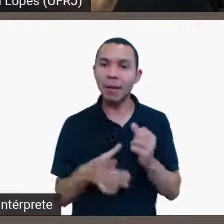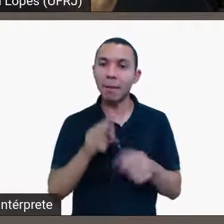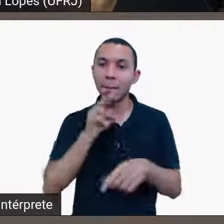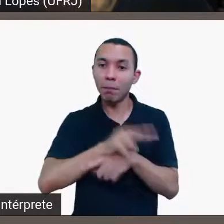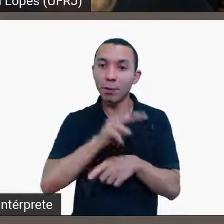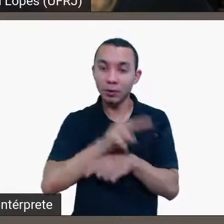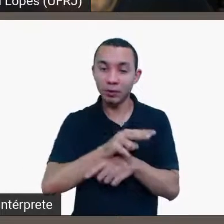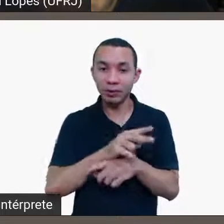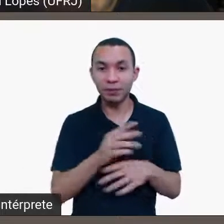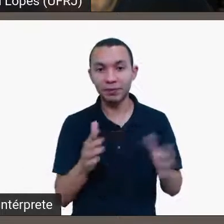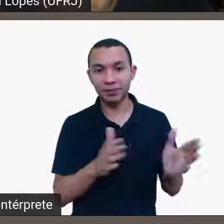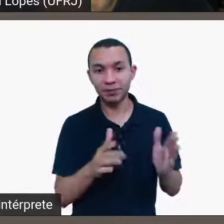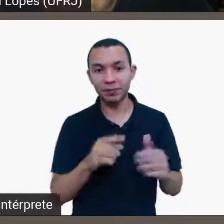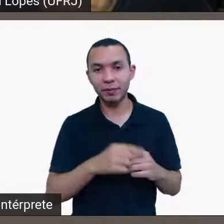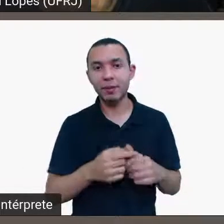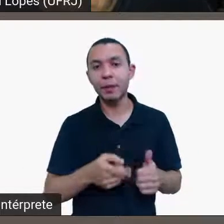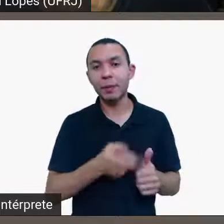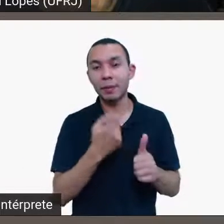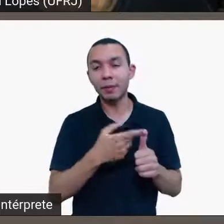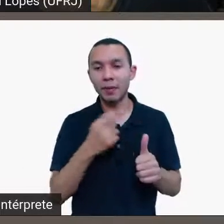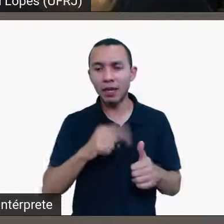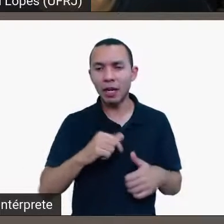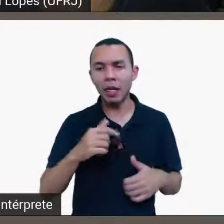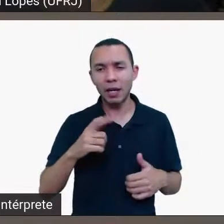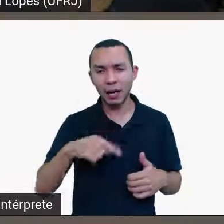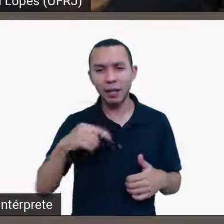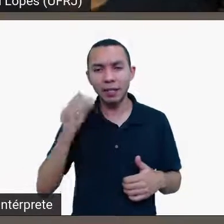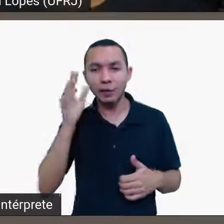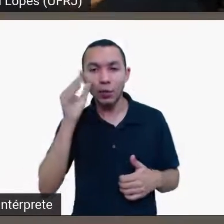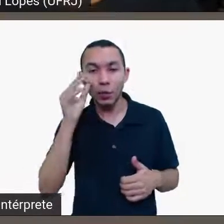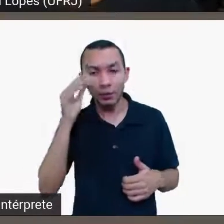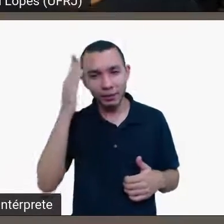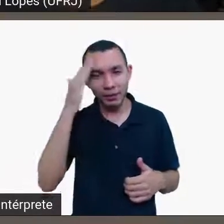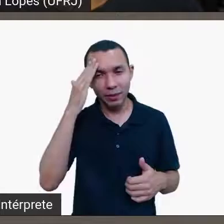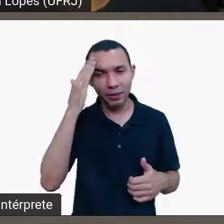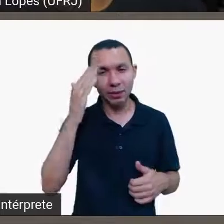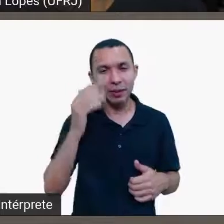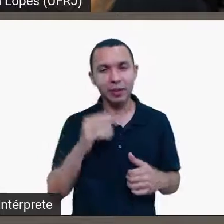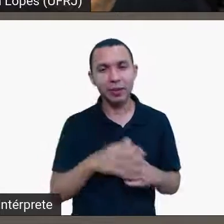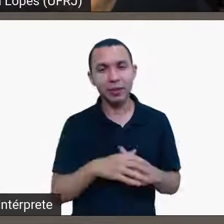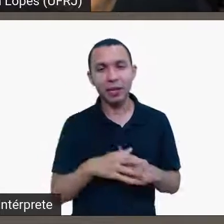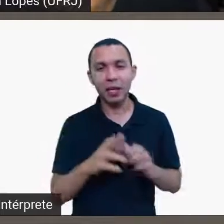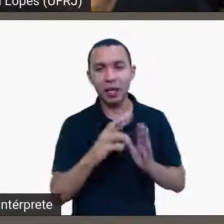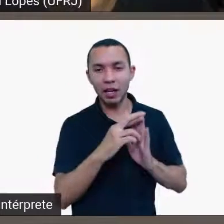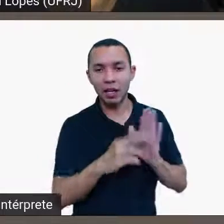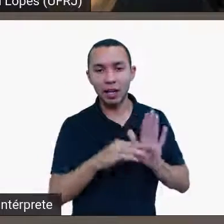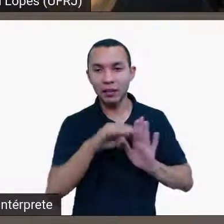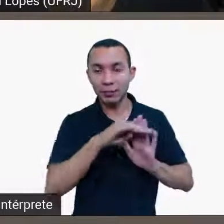setor, e a primeira delas, curiosamente, é aquela que regulamenta a censura.